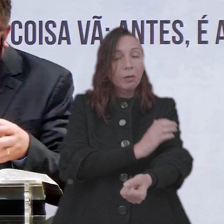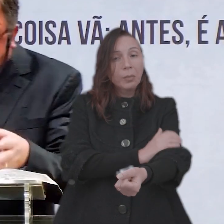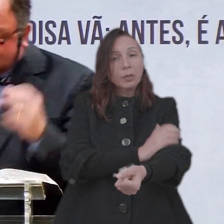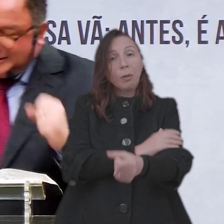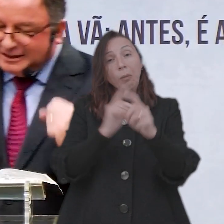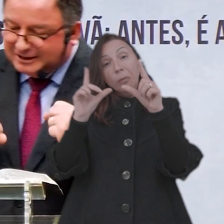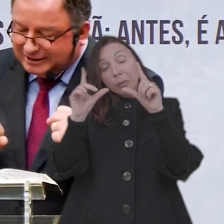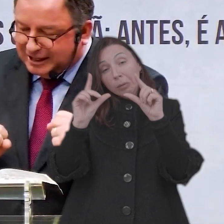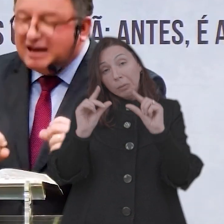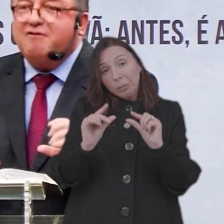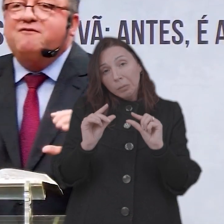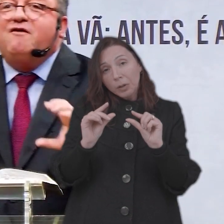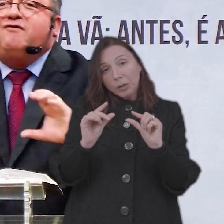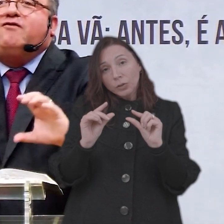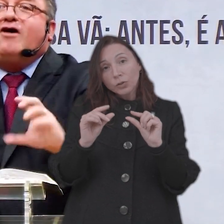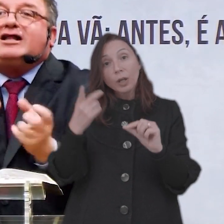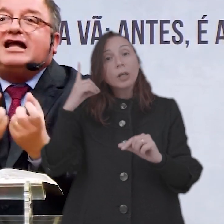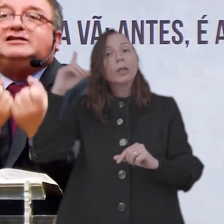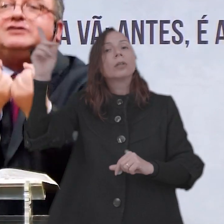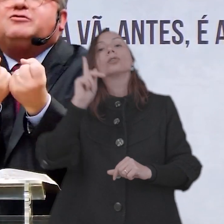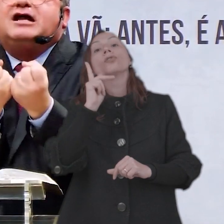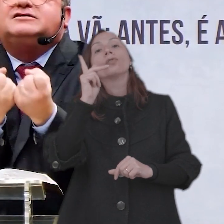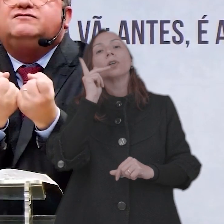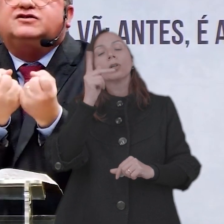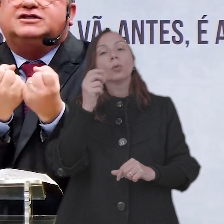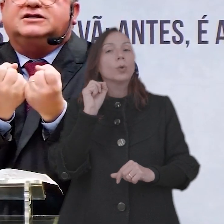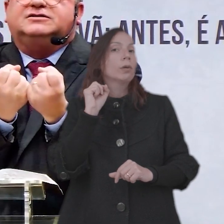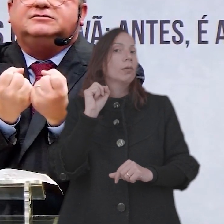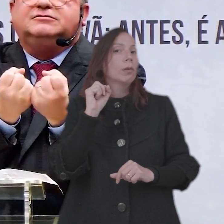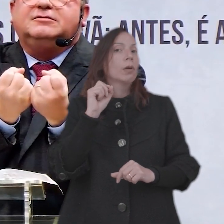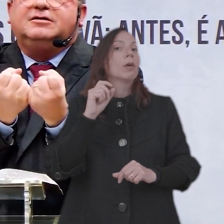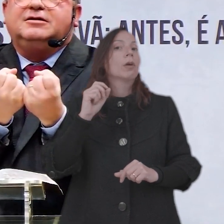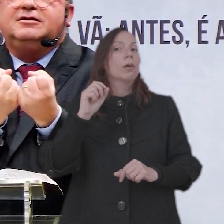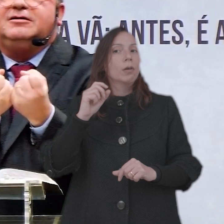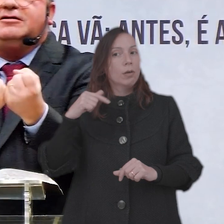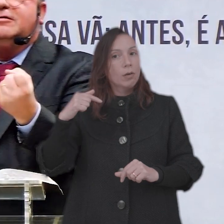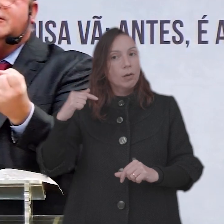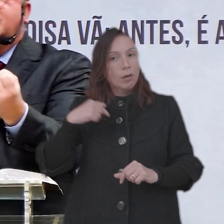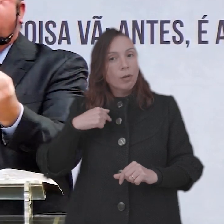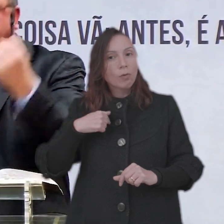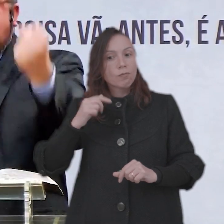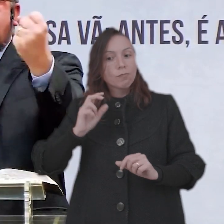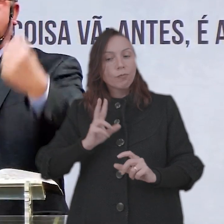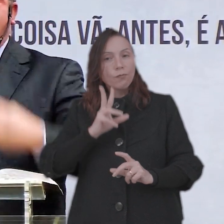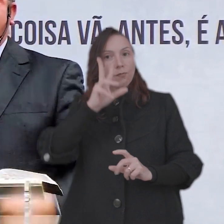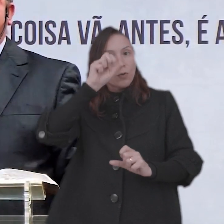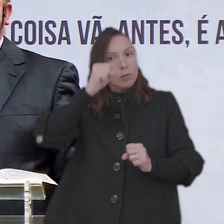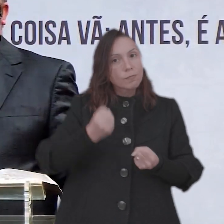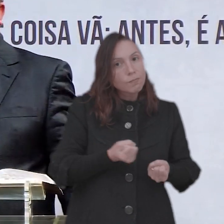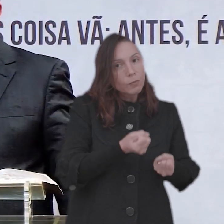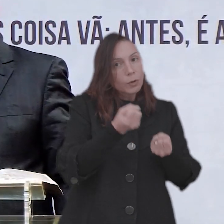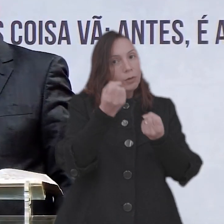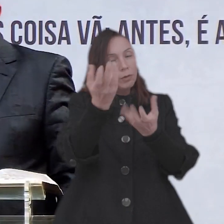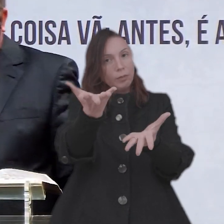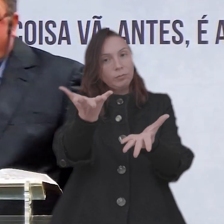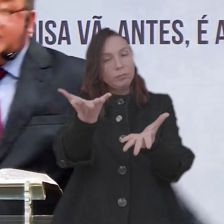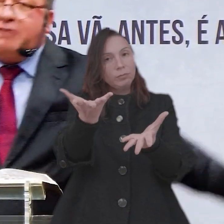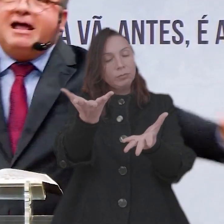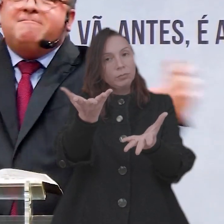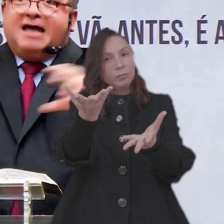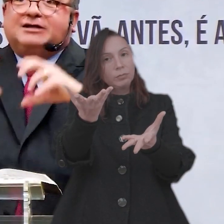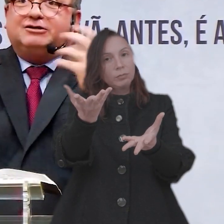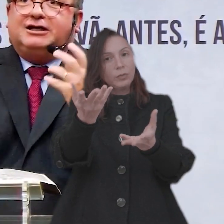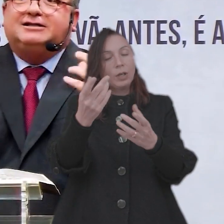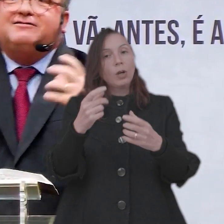O que Deus está dizendo assim? Eu vou fortalecer o coração de vocês. Eu vou fortalecer. Eu vou